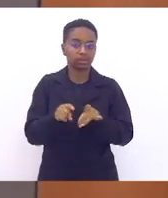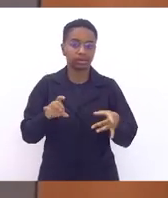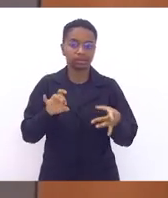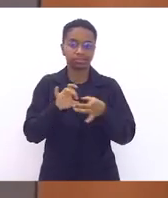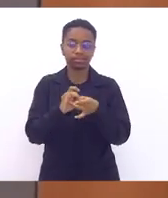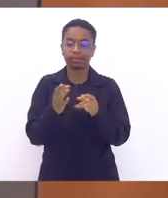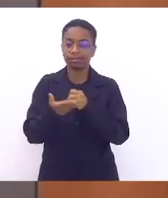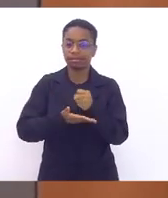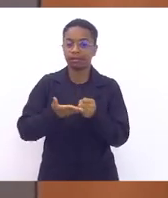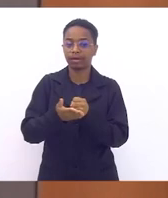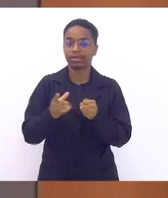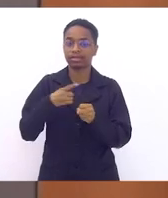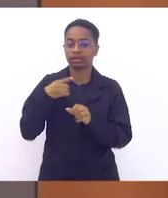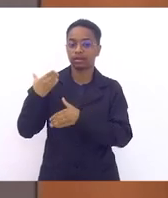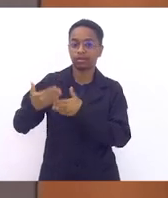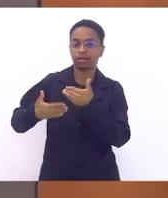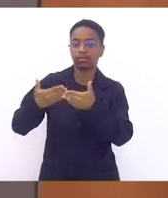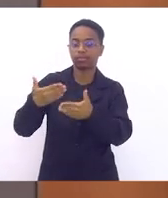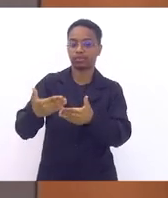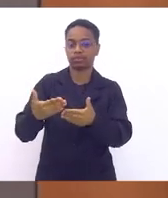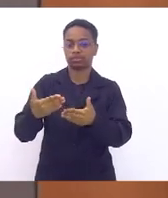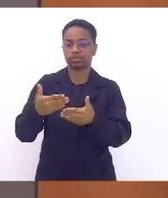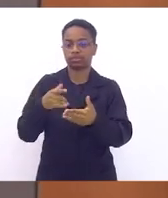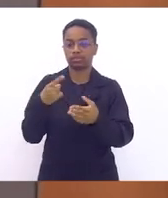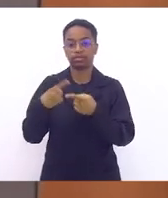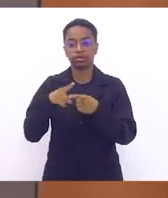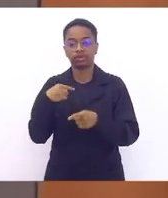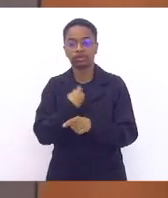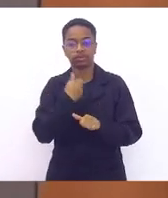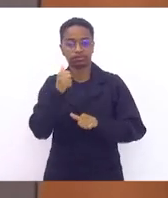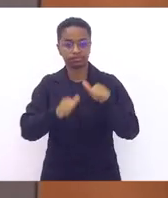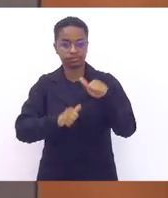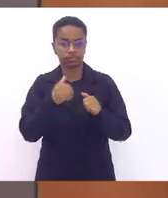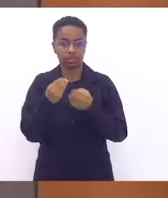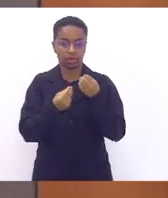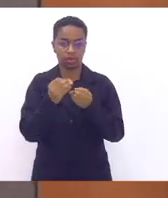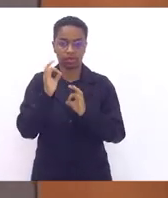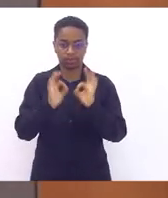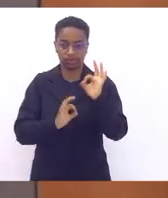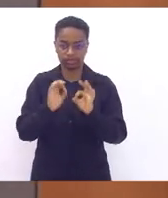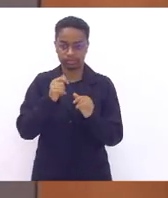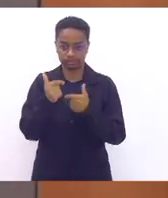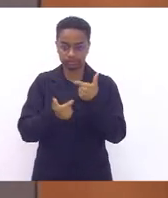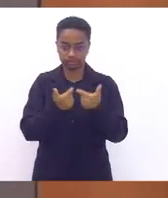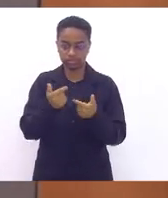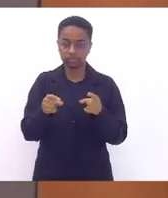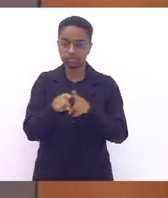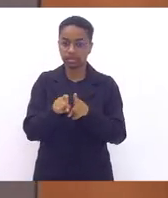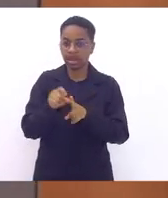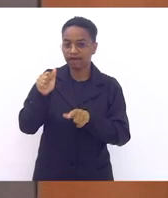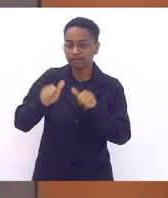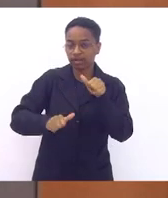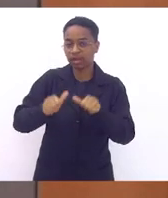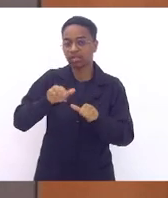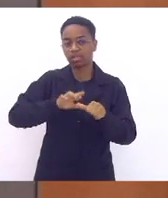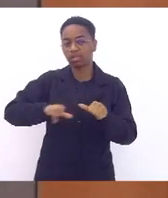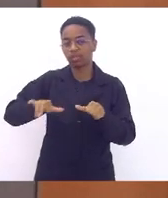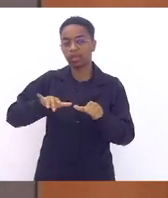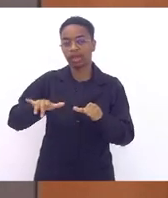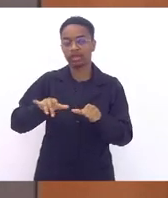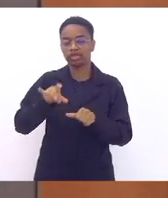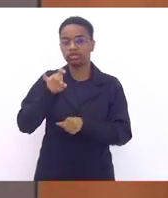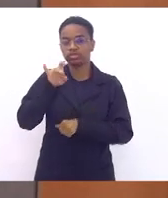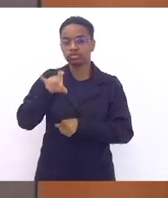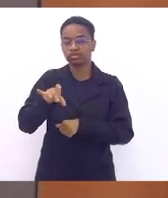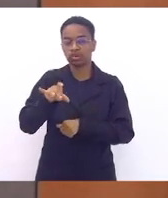em todo um processo que a gente fez de revisão do plano de trabalho. E essa revisão não foi uma revisão que foi feita só